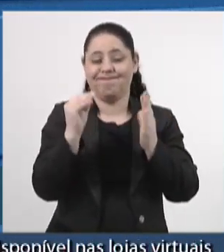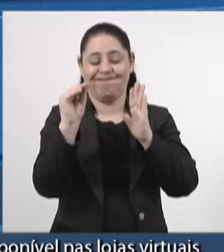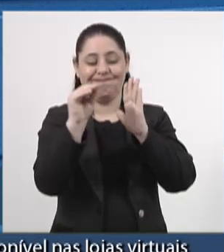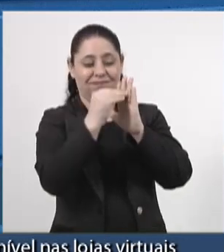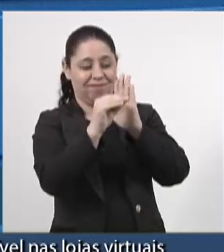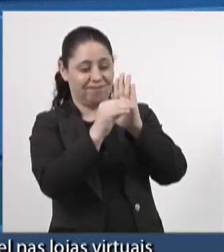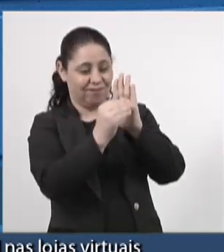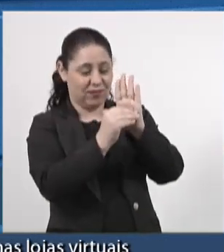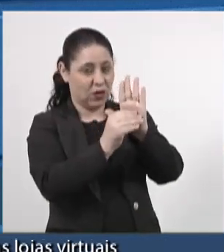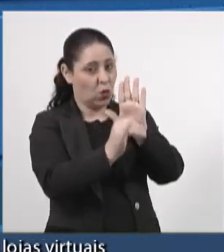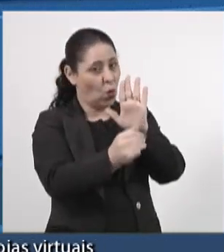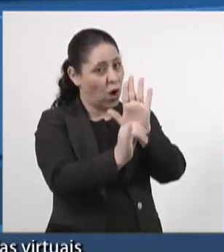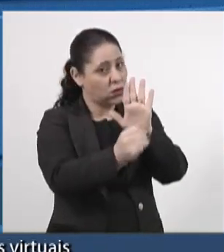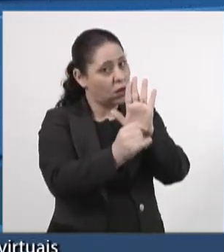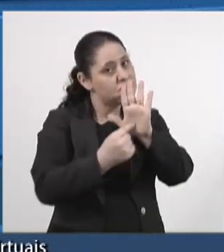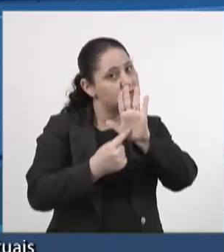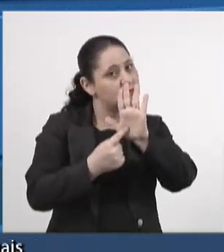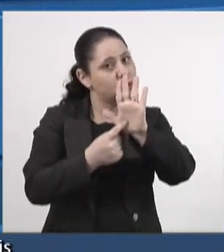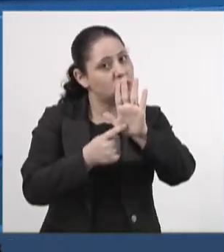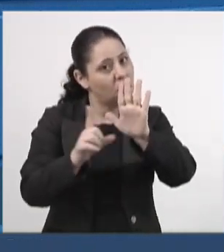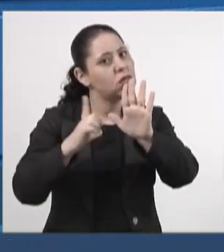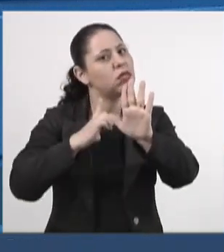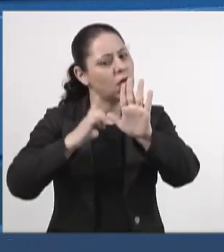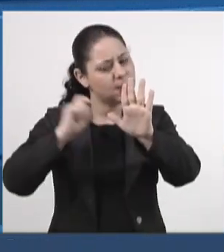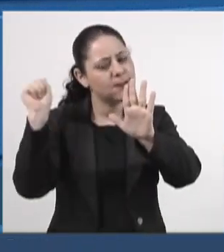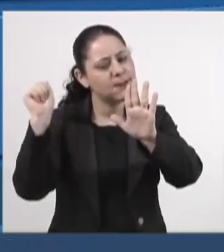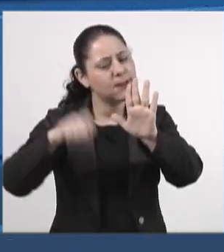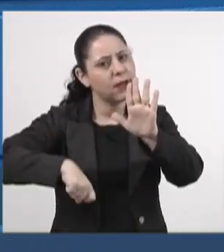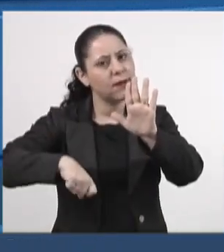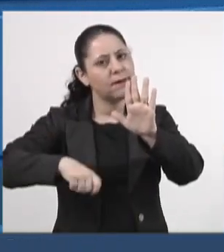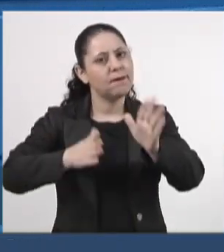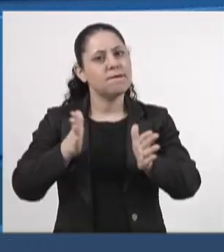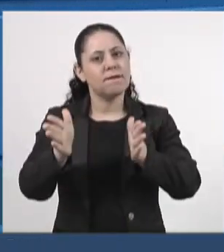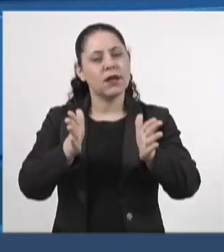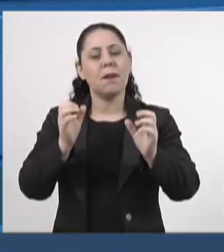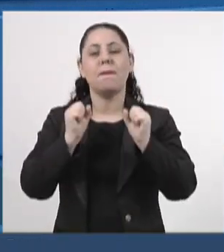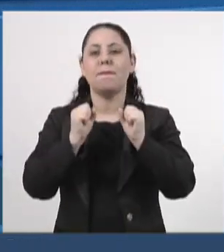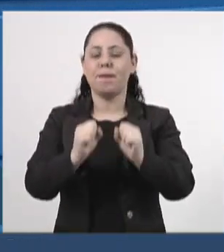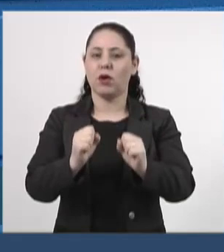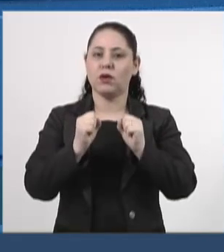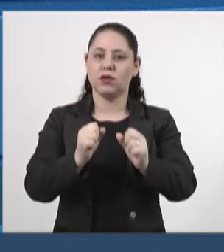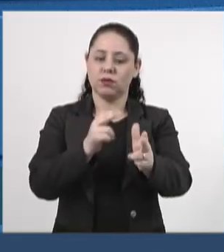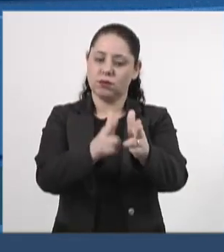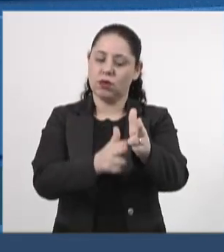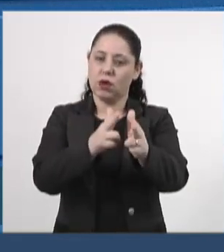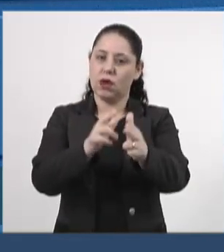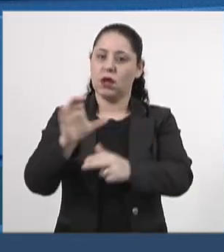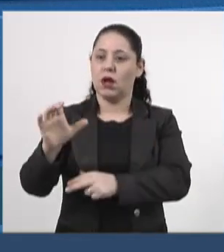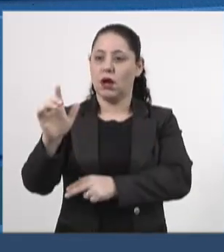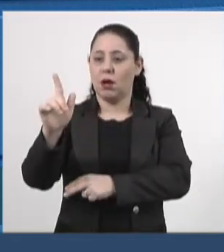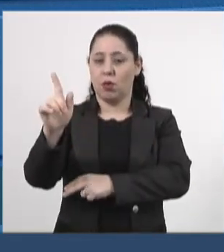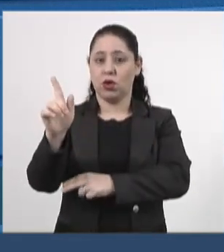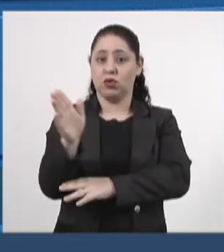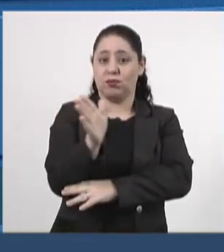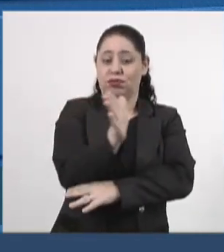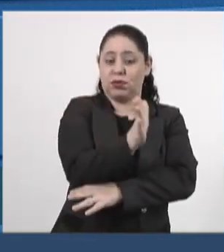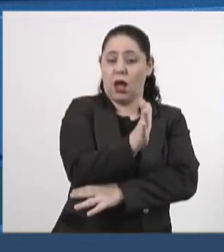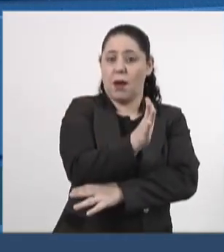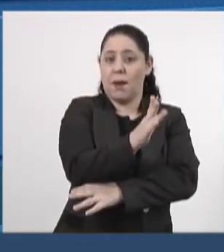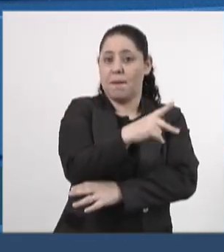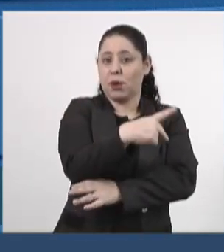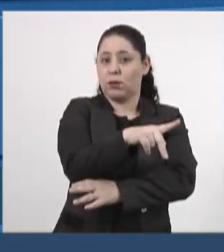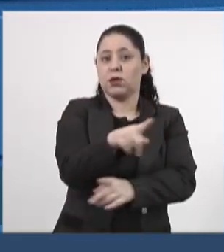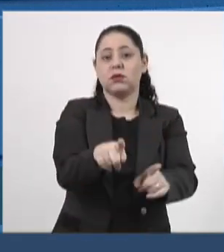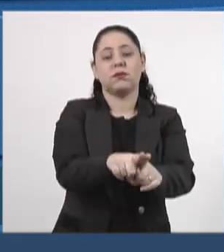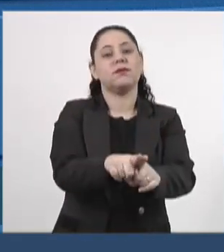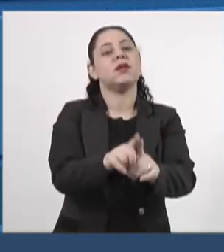esse edital. Nós estamos mostrando que existe sim viabilidade nesse ramal de Campo Grande e Ponta Porã e tenho certeza